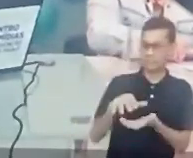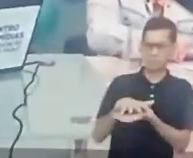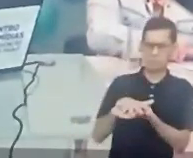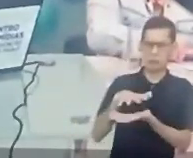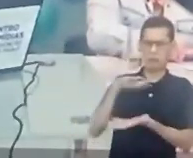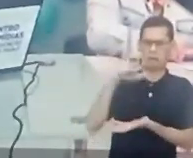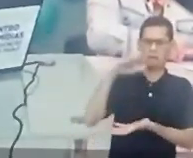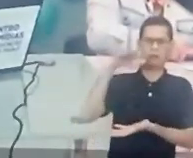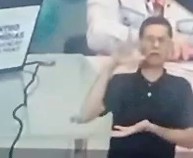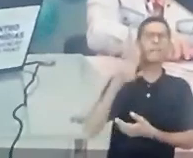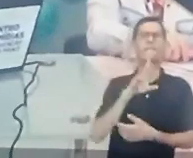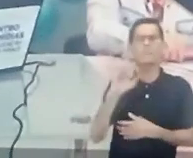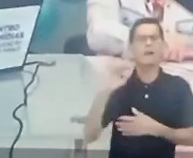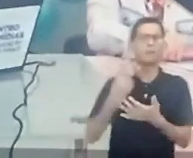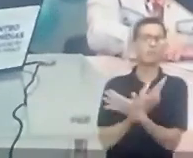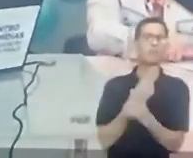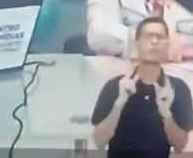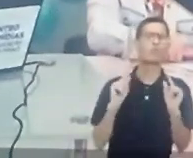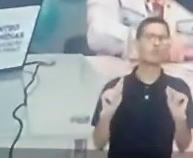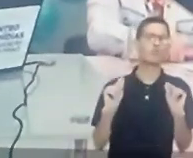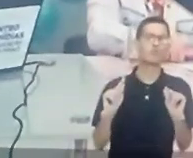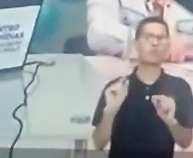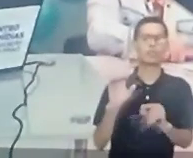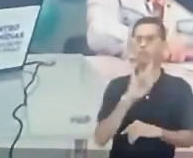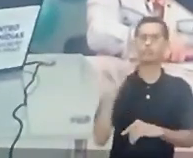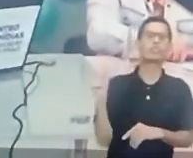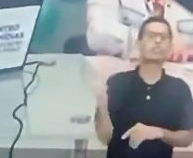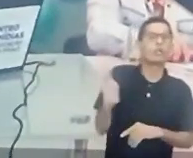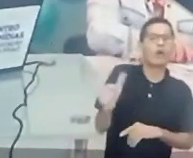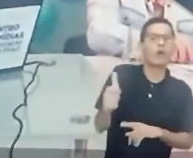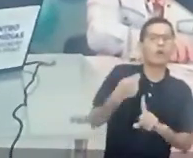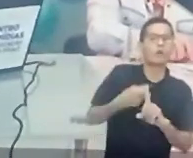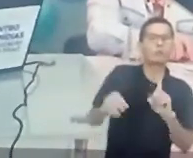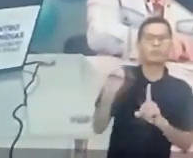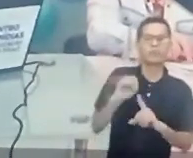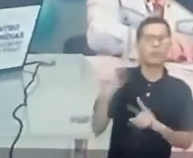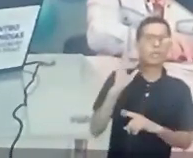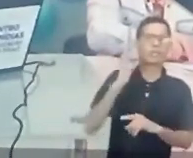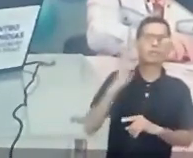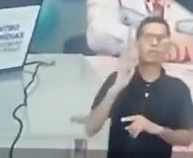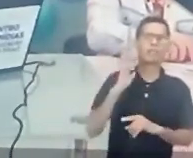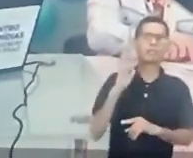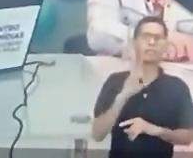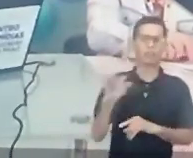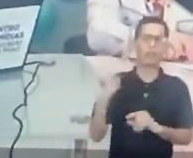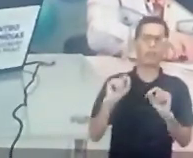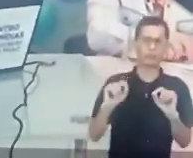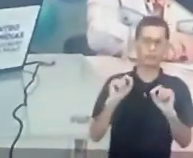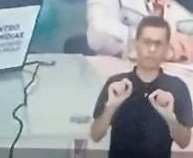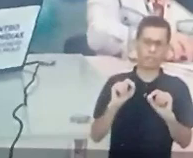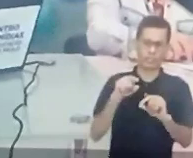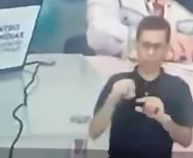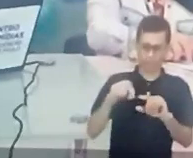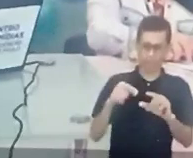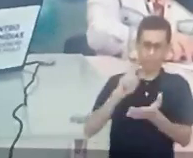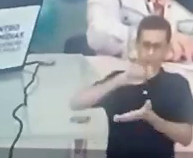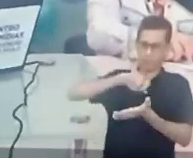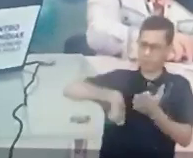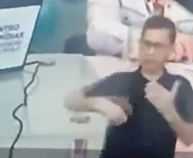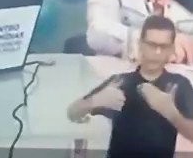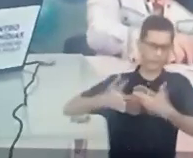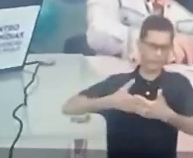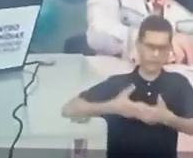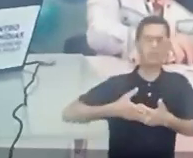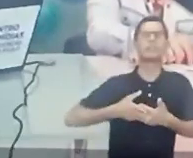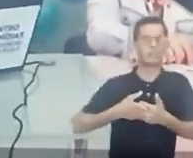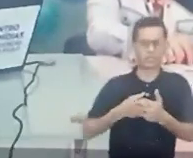o que vai acontecer quando a gente chegar lá no dia 11 do 10? A partir desse período, vai fechar para a unidade e a competência